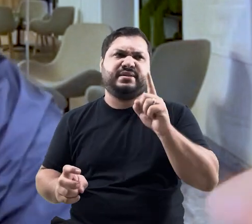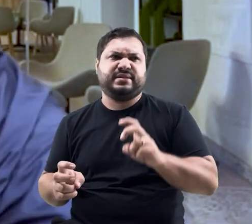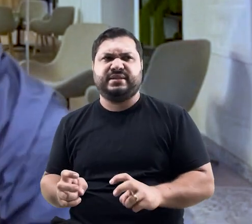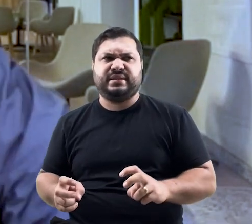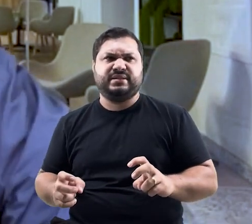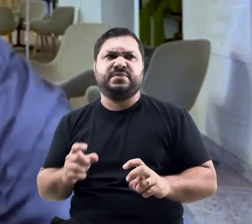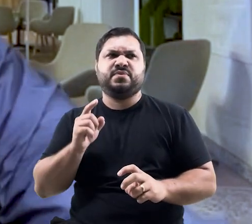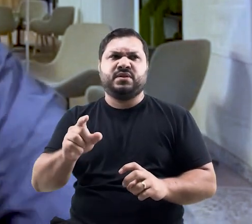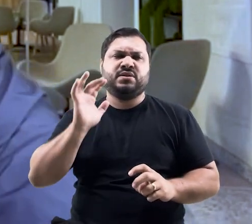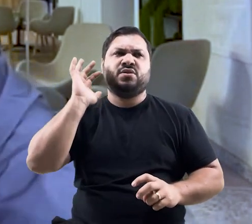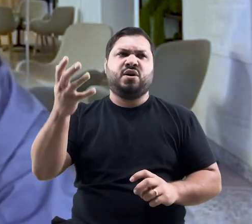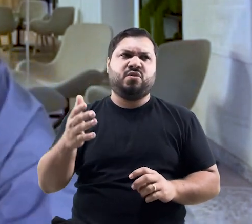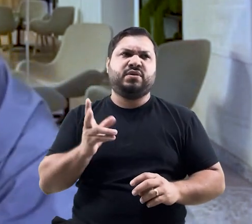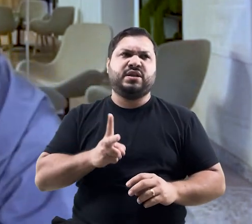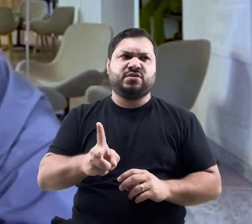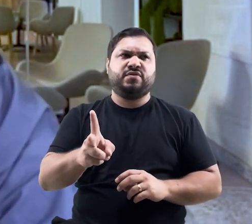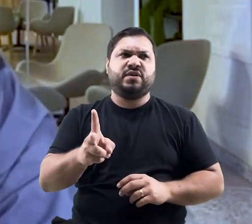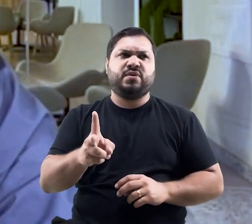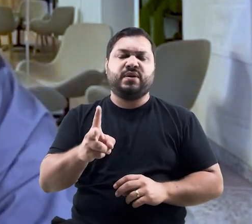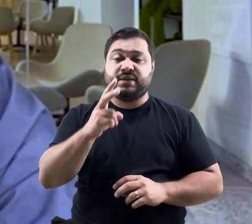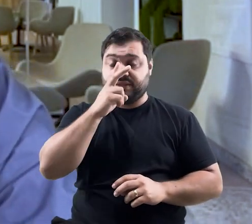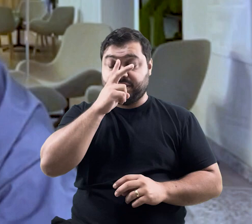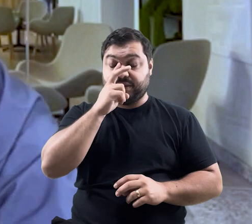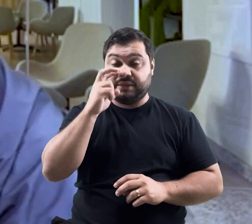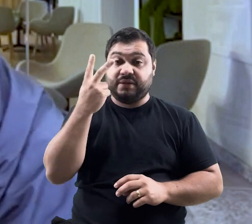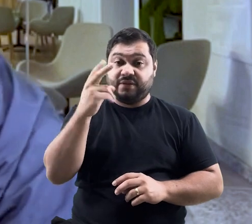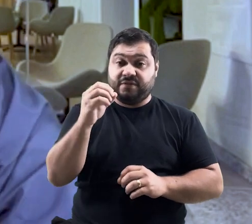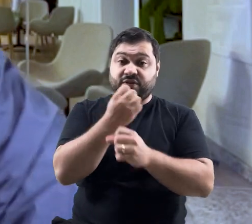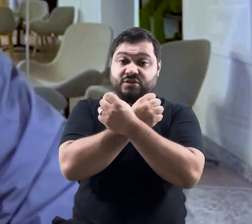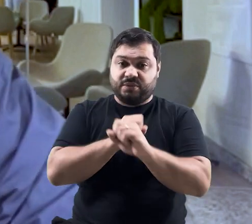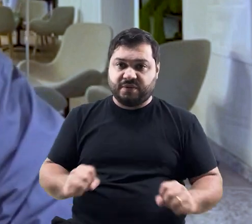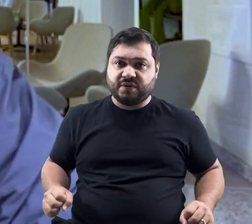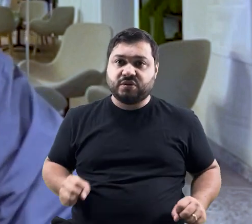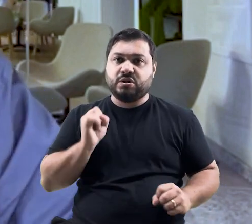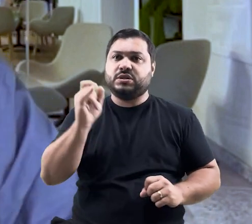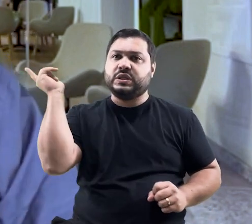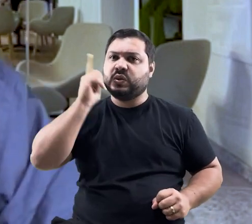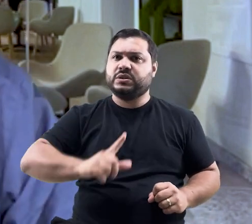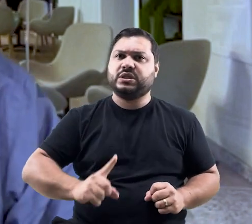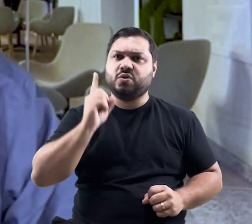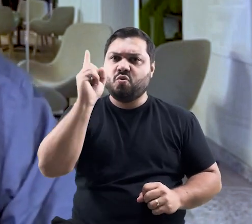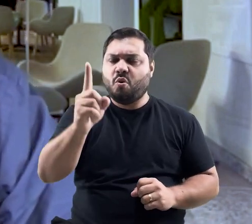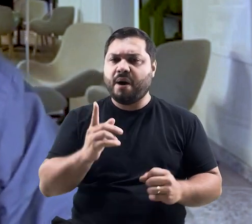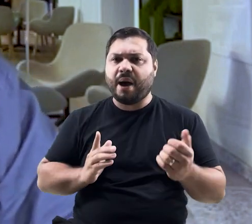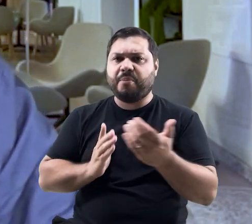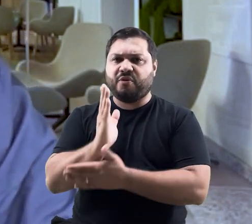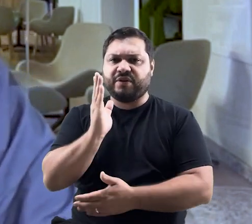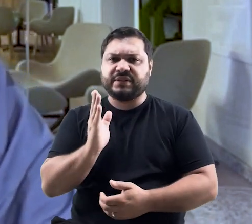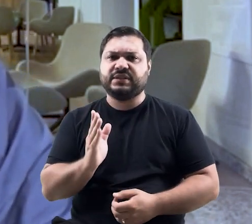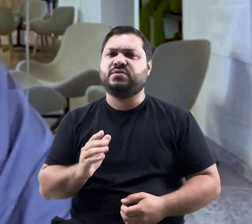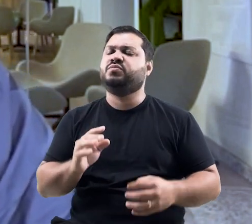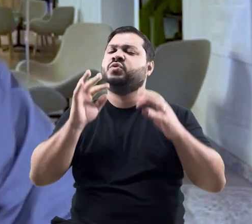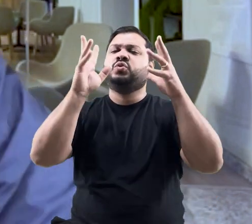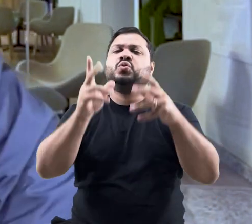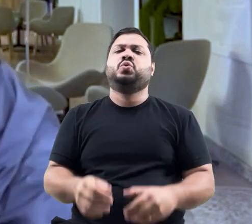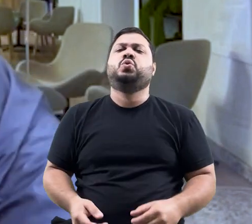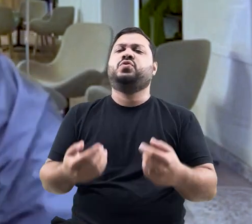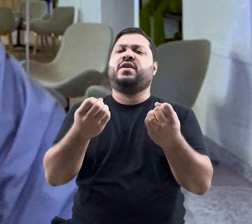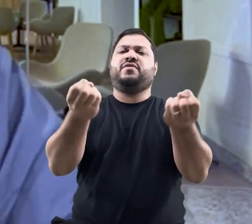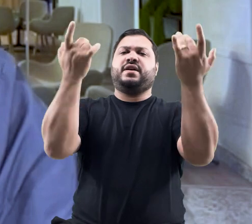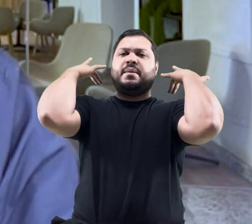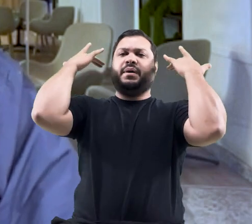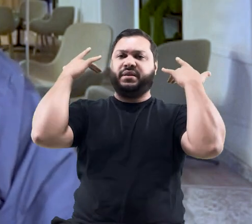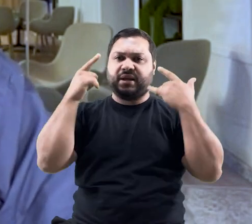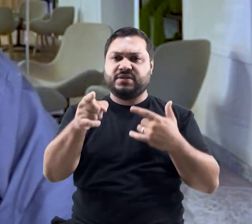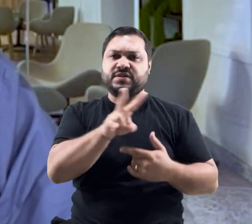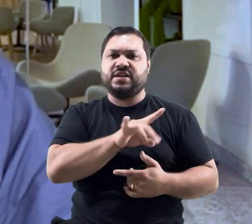6, 10, 15, e isso acontece com uma certa frequência, 20 reprovações, quando você conseguir encaixar uma aprovação, tudo isso vai